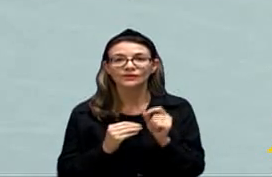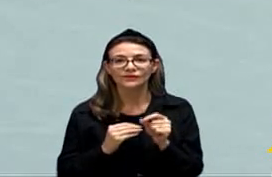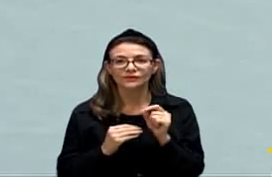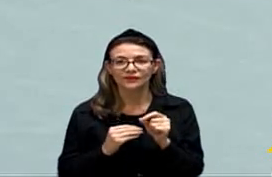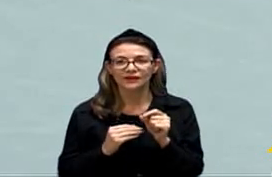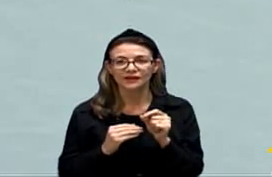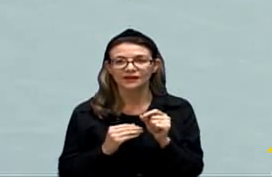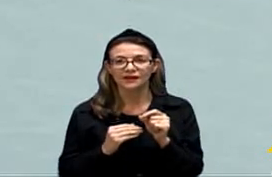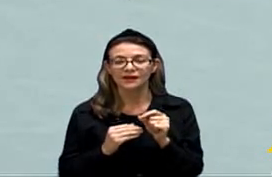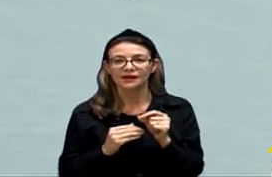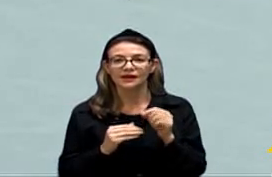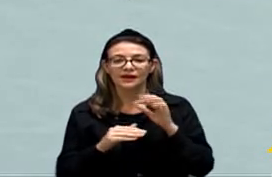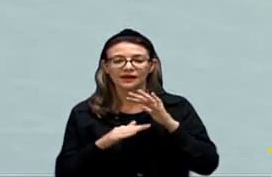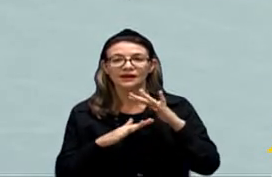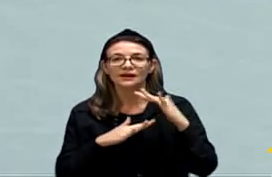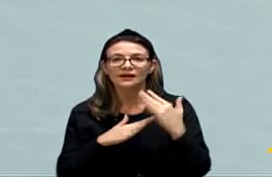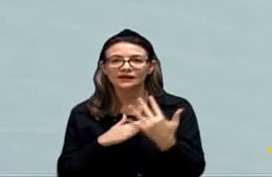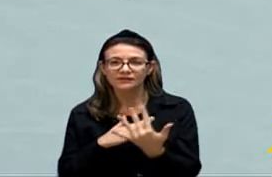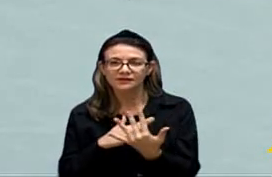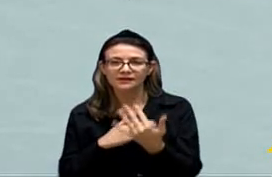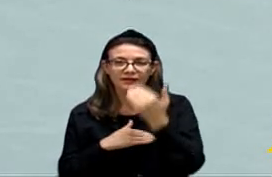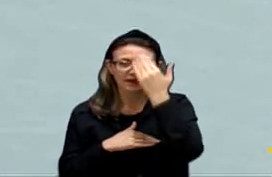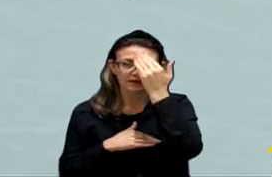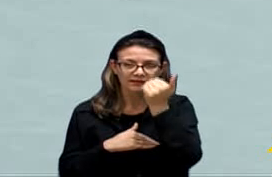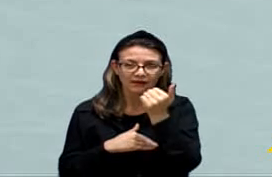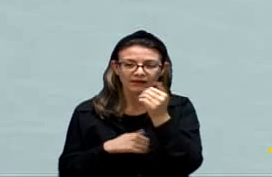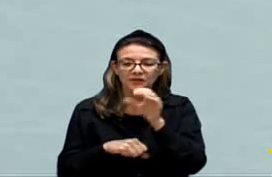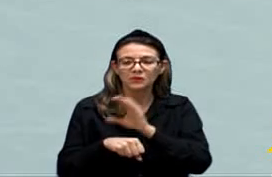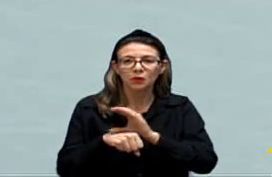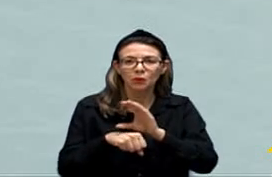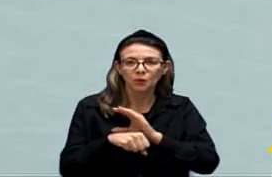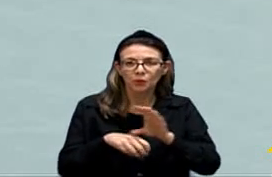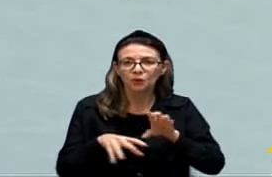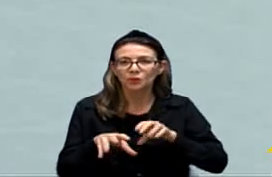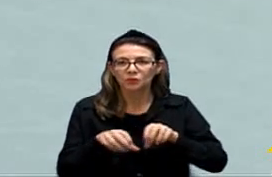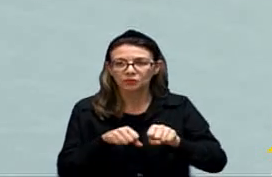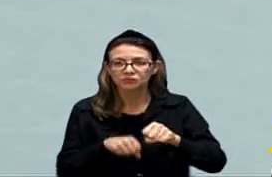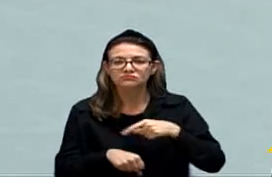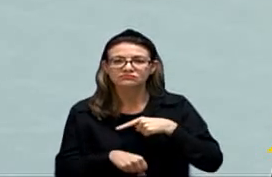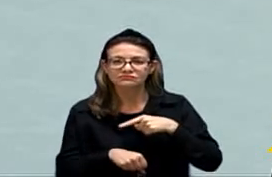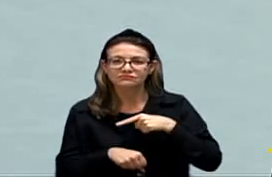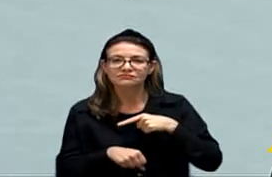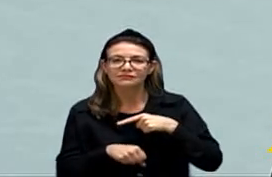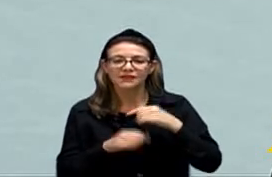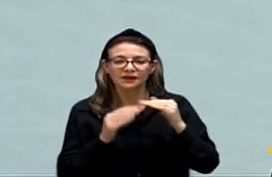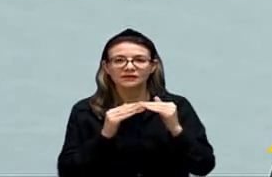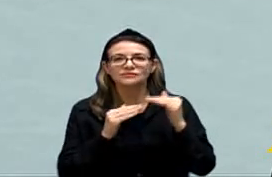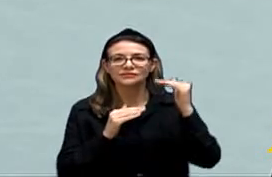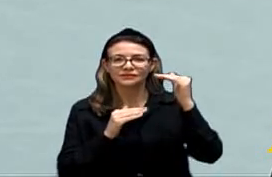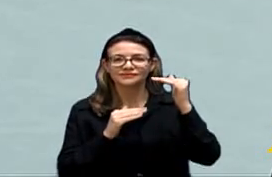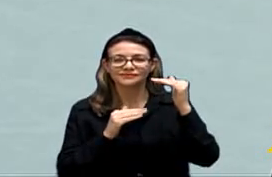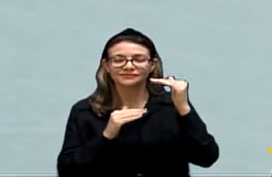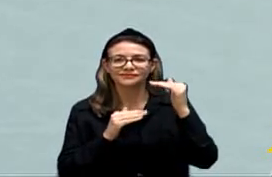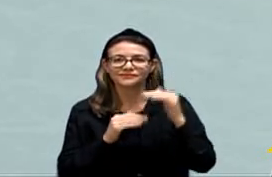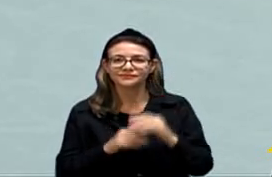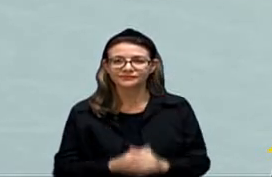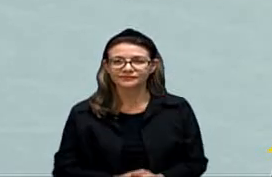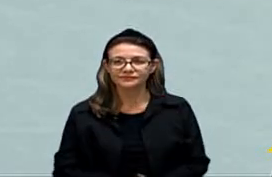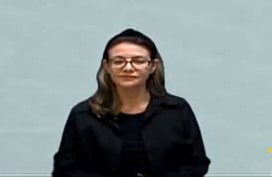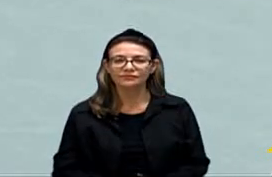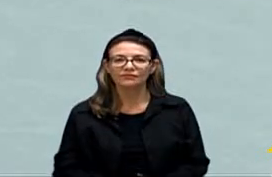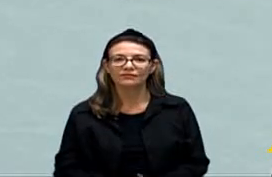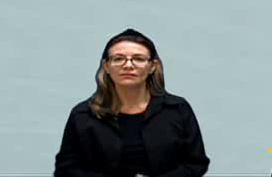eh Brasileira de sinais e no âmbito do município de sorocá daí é colocado no artigo primeiro fica